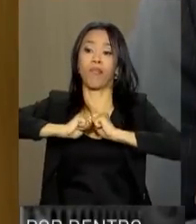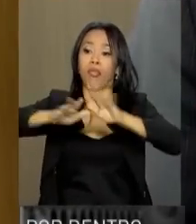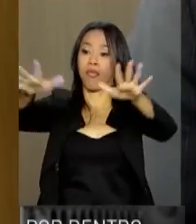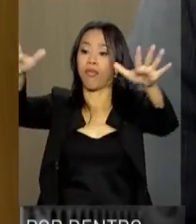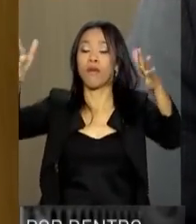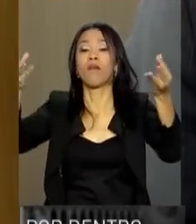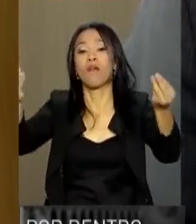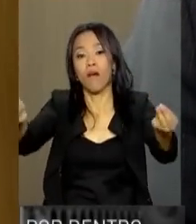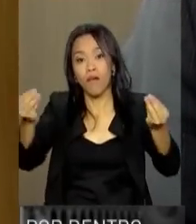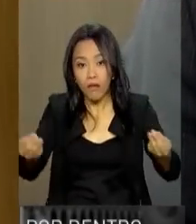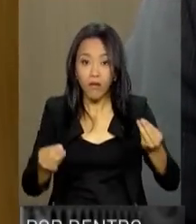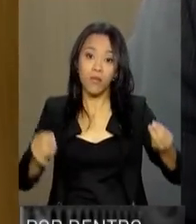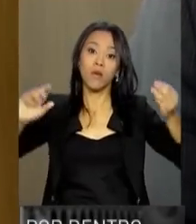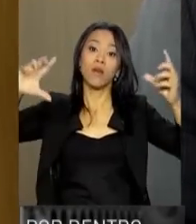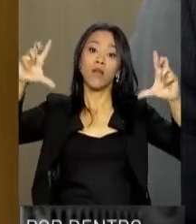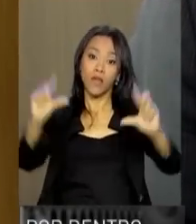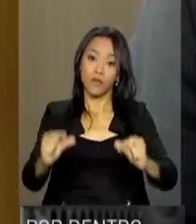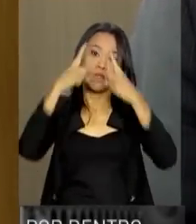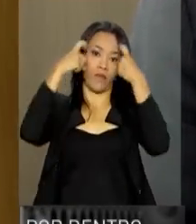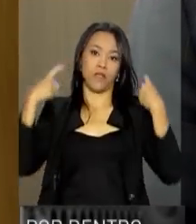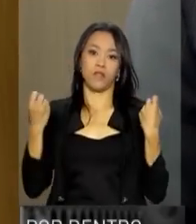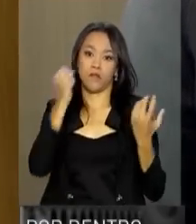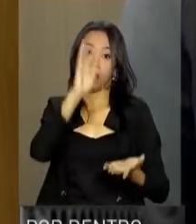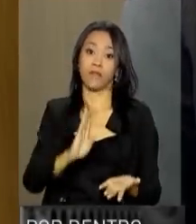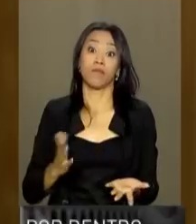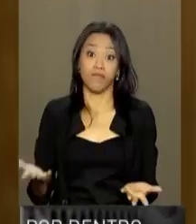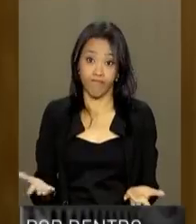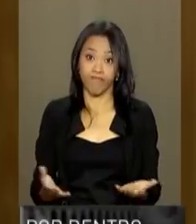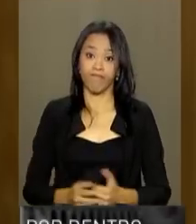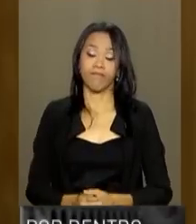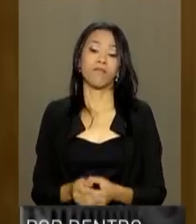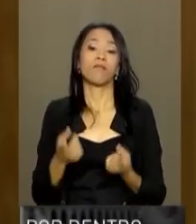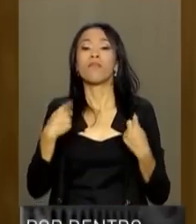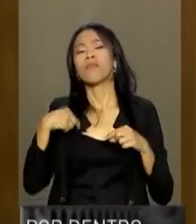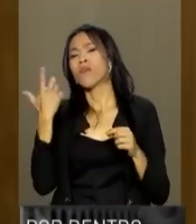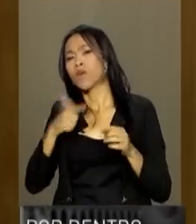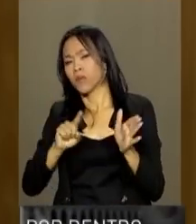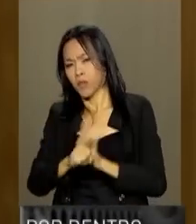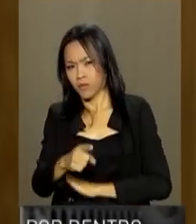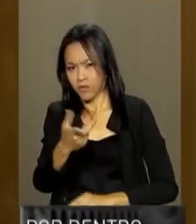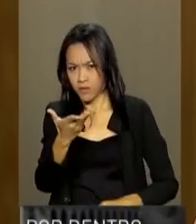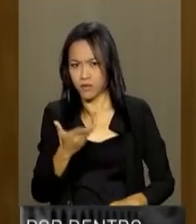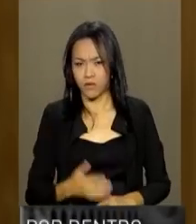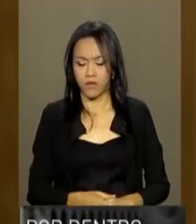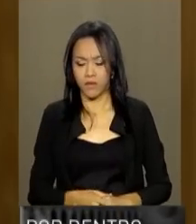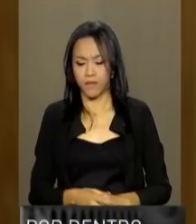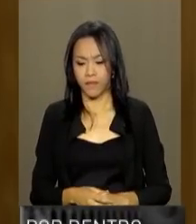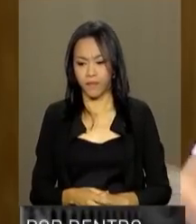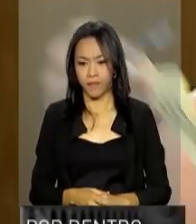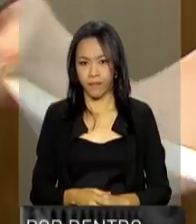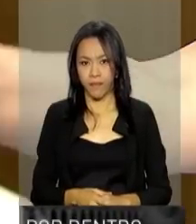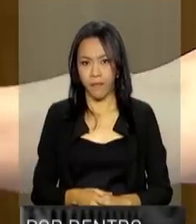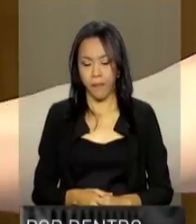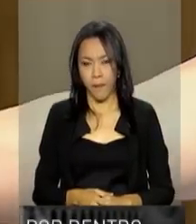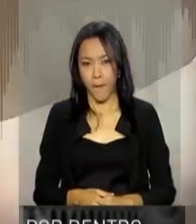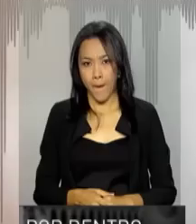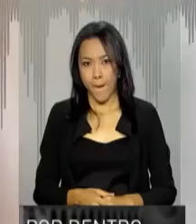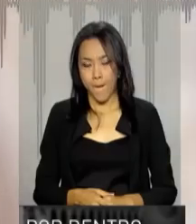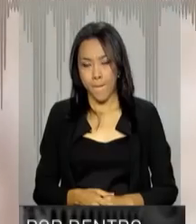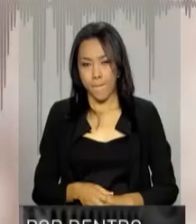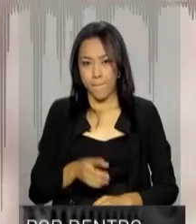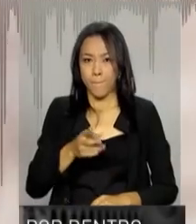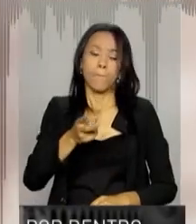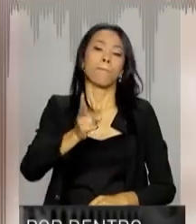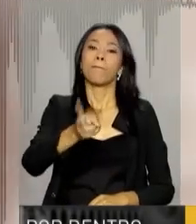não tem como diminuir pdma de violência no brasil daniela lemes mais alguma pergunta para o ministro e também seguindo essa